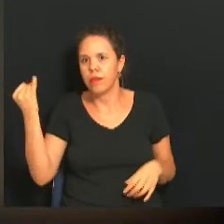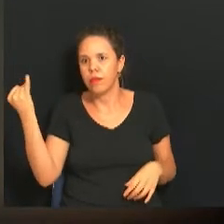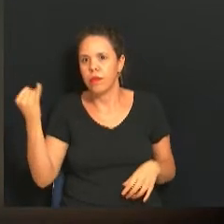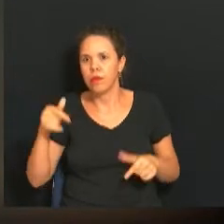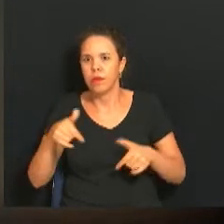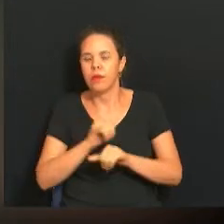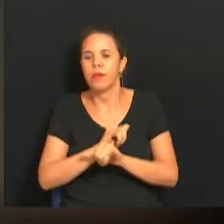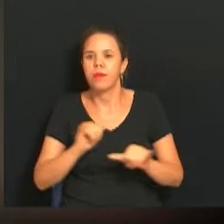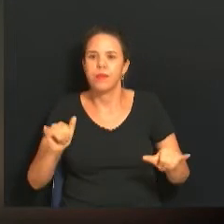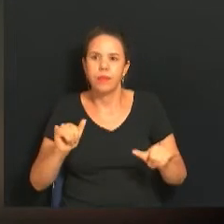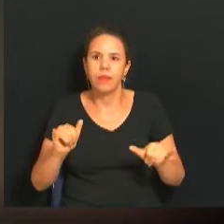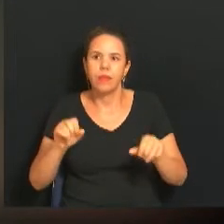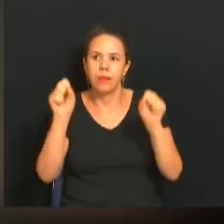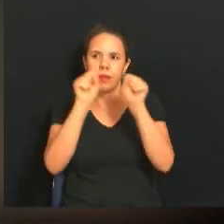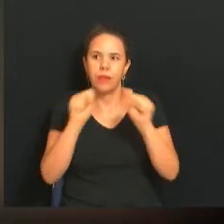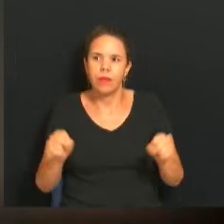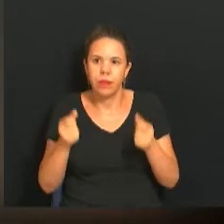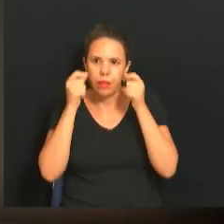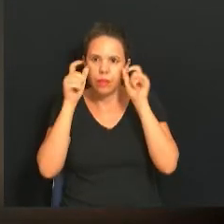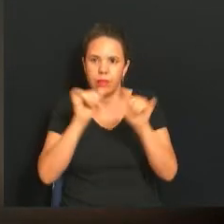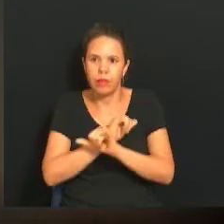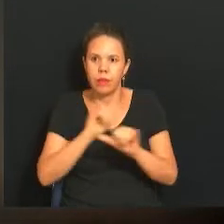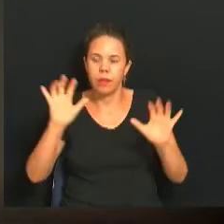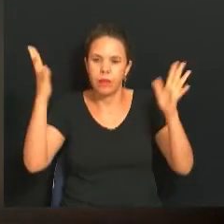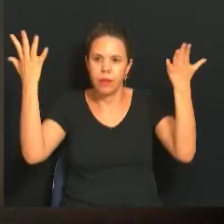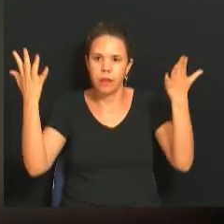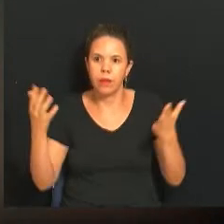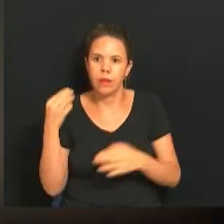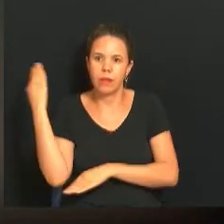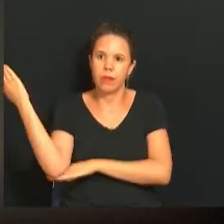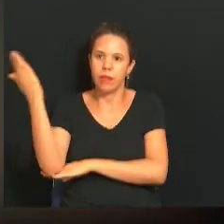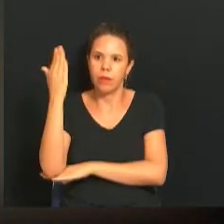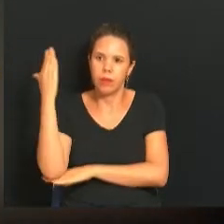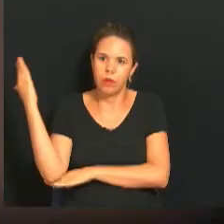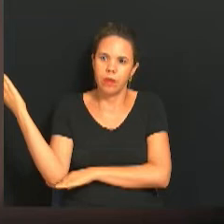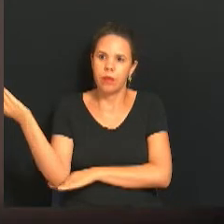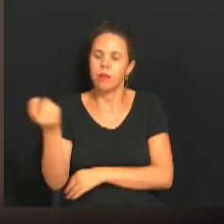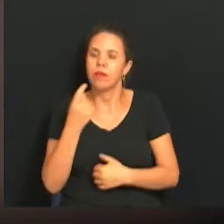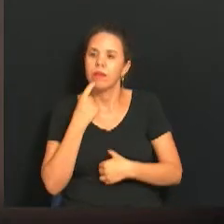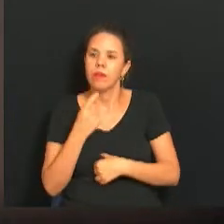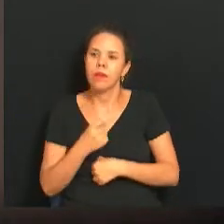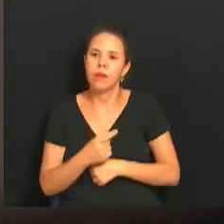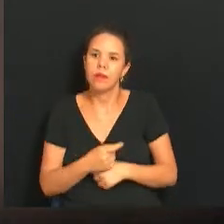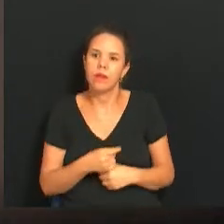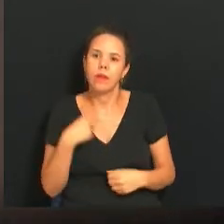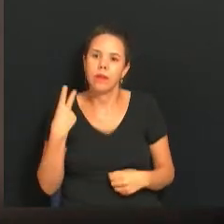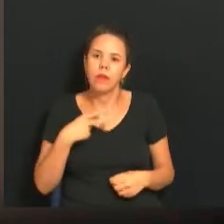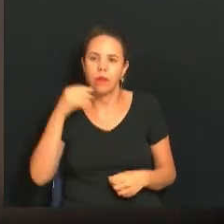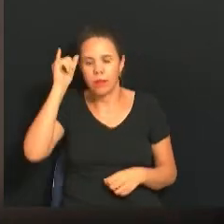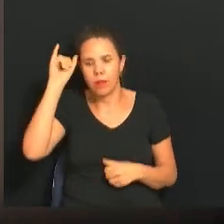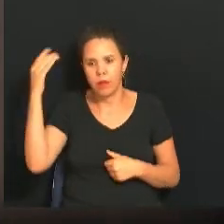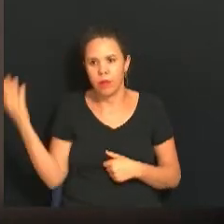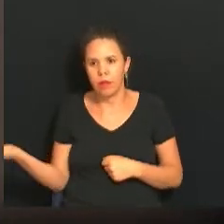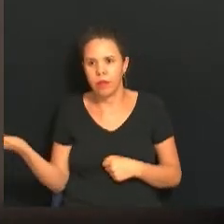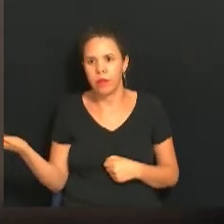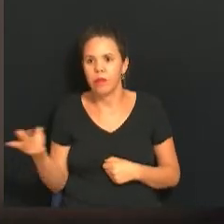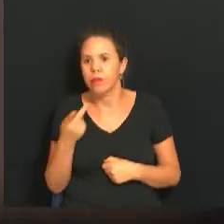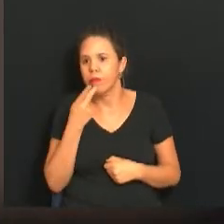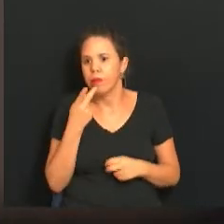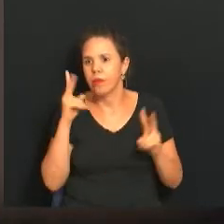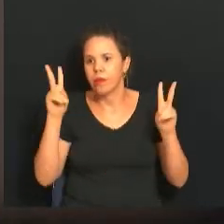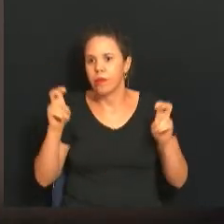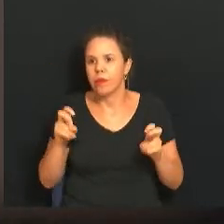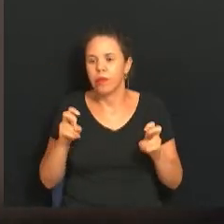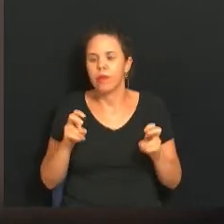reforçar os sistemas de alertas para eventos meteorológicos em Campinas. E o vereador Paulo Búfalo falou sobre a missão